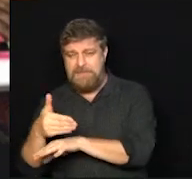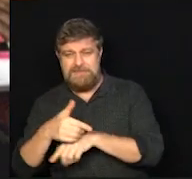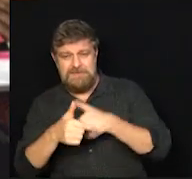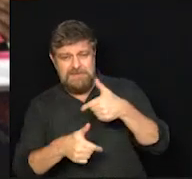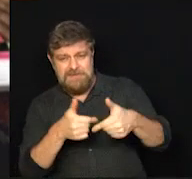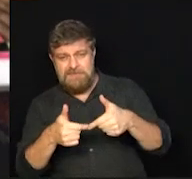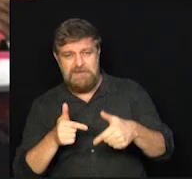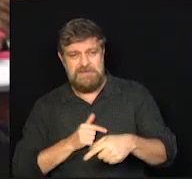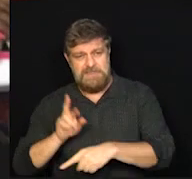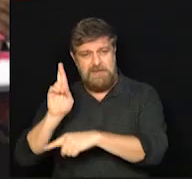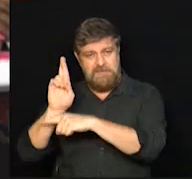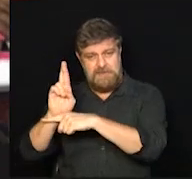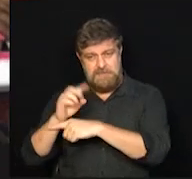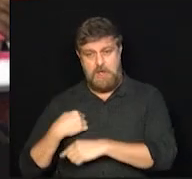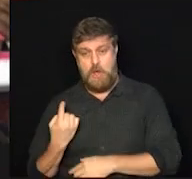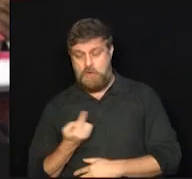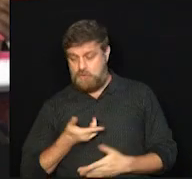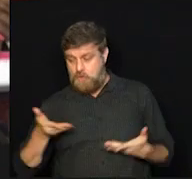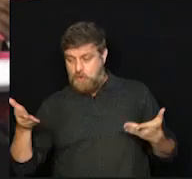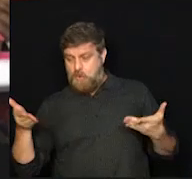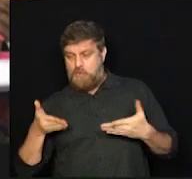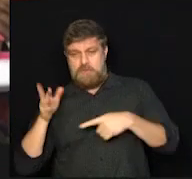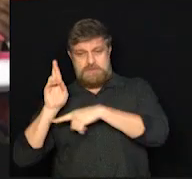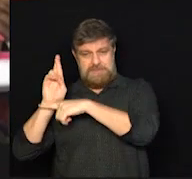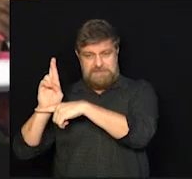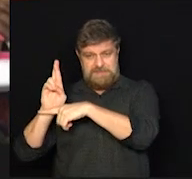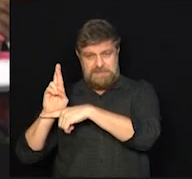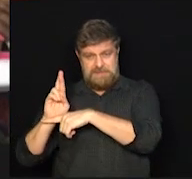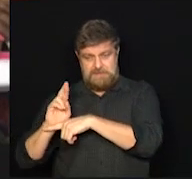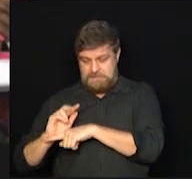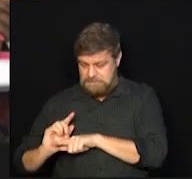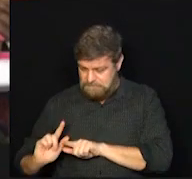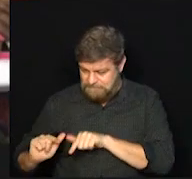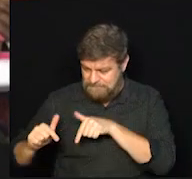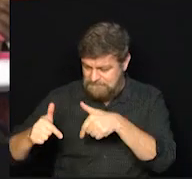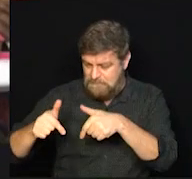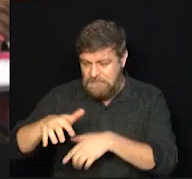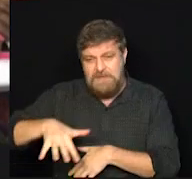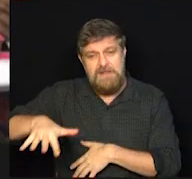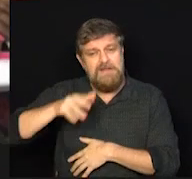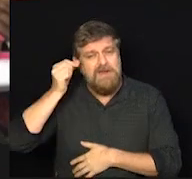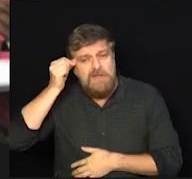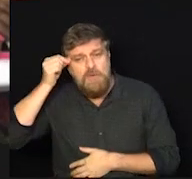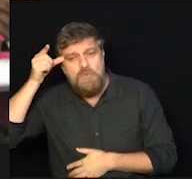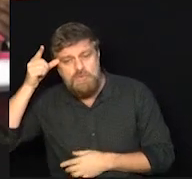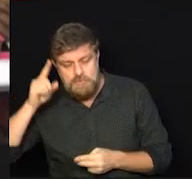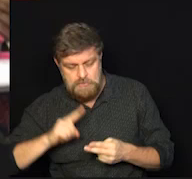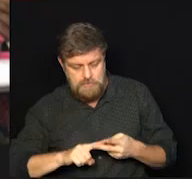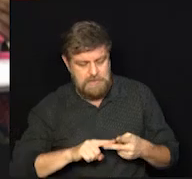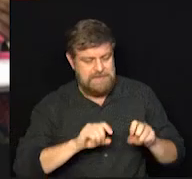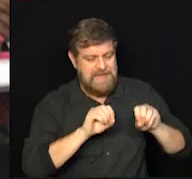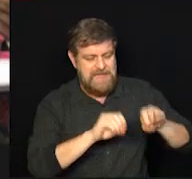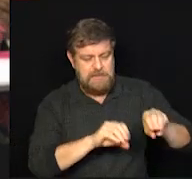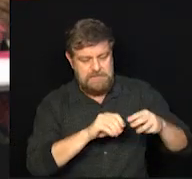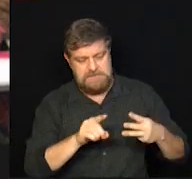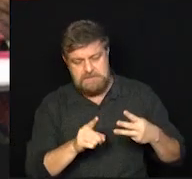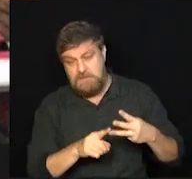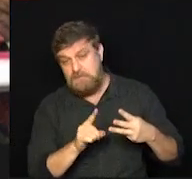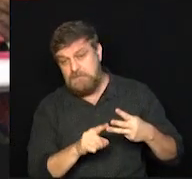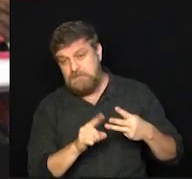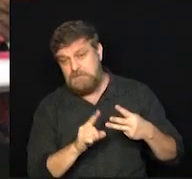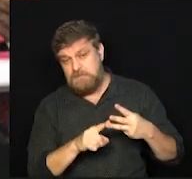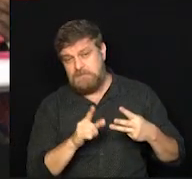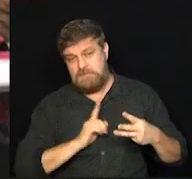representado por nós aqui nós atuamos Natura nós atuamos na educação nós